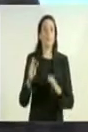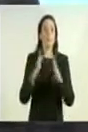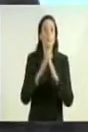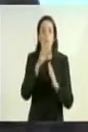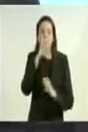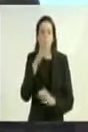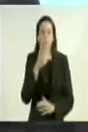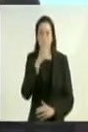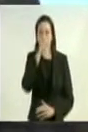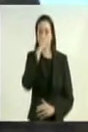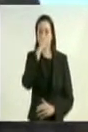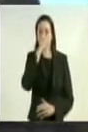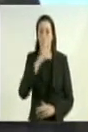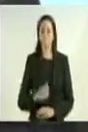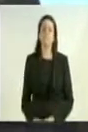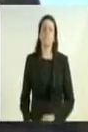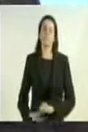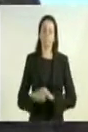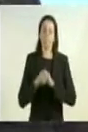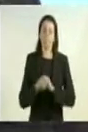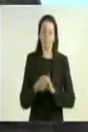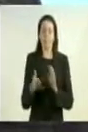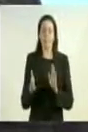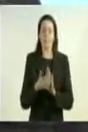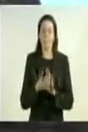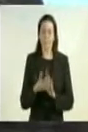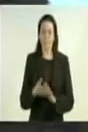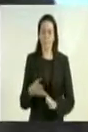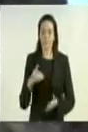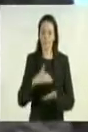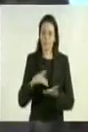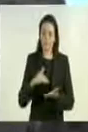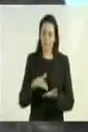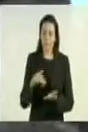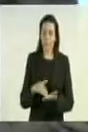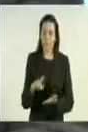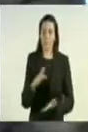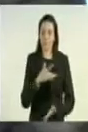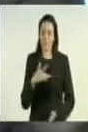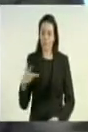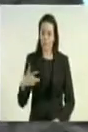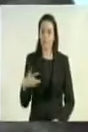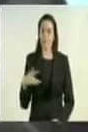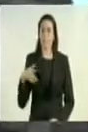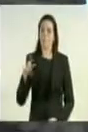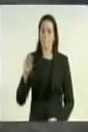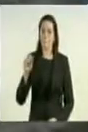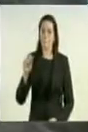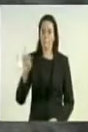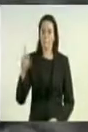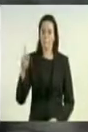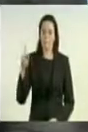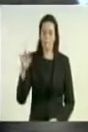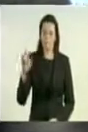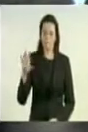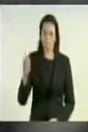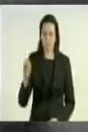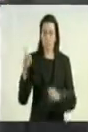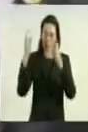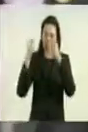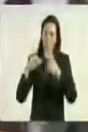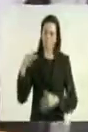parabéns também o secretário Dr. Marcos, porque falou com propriedade e deu uma aula para todos nós. Muito